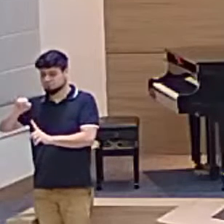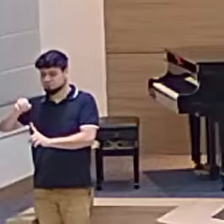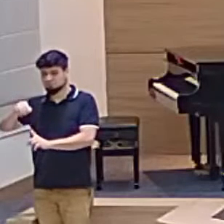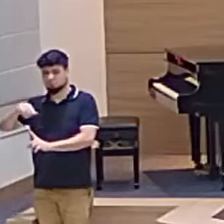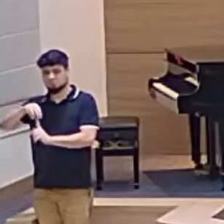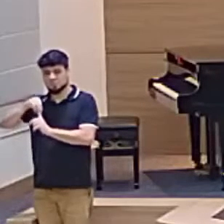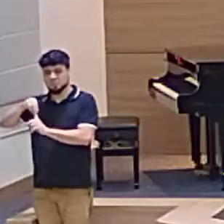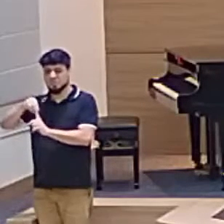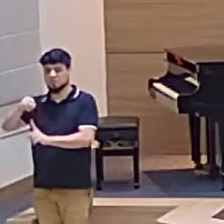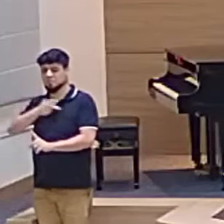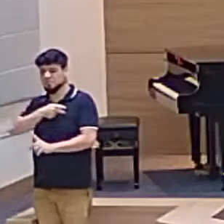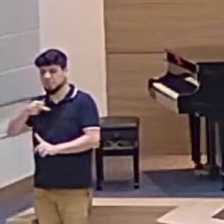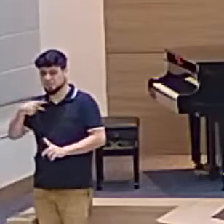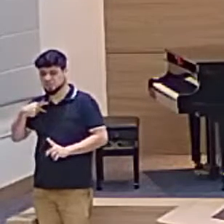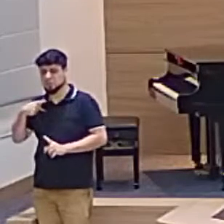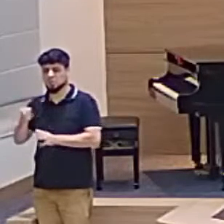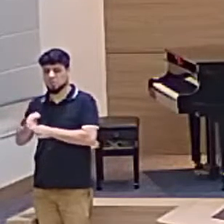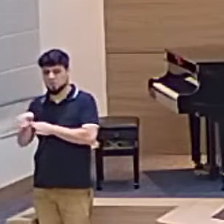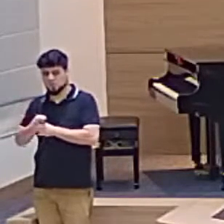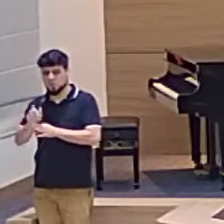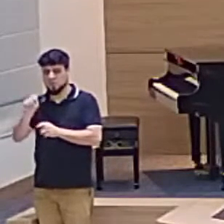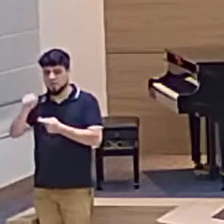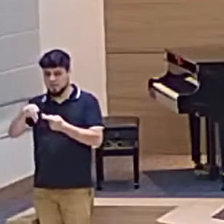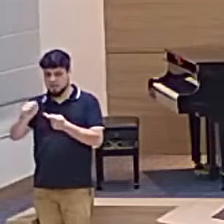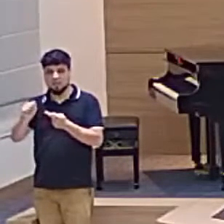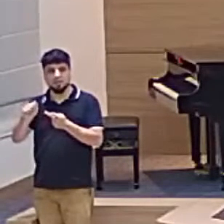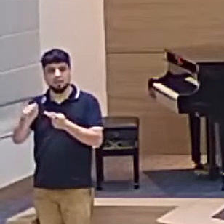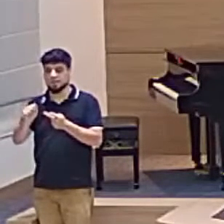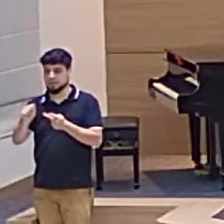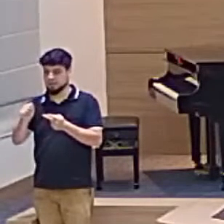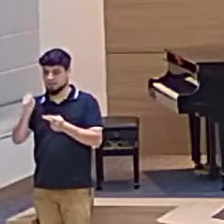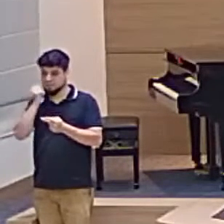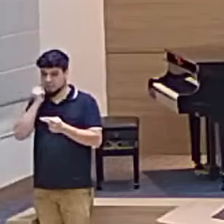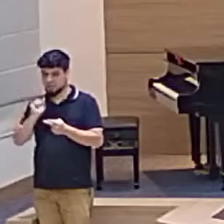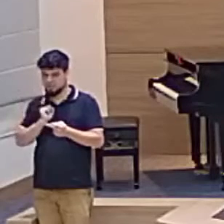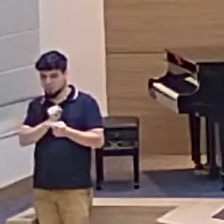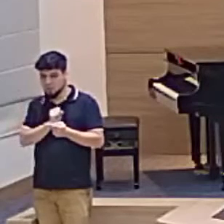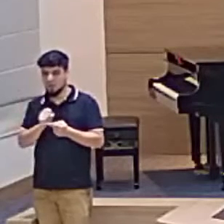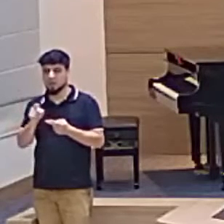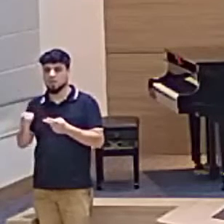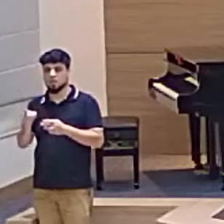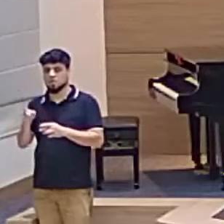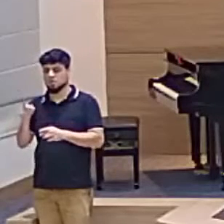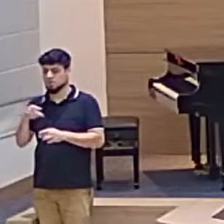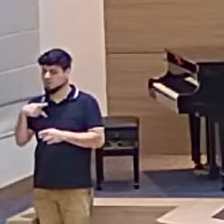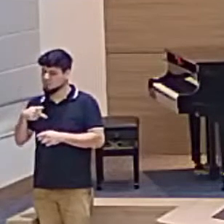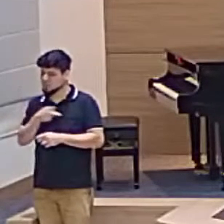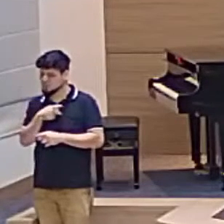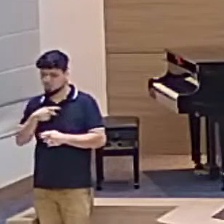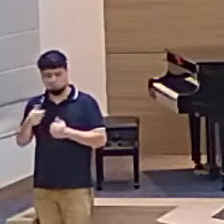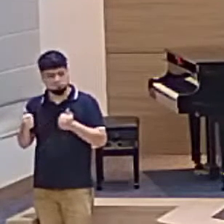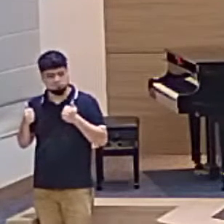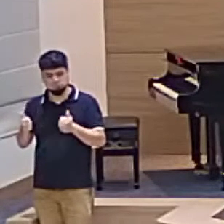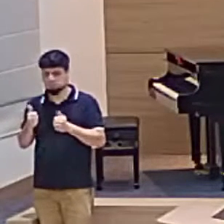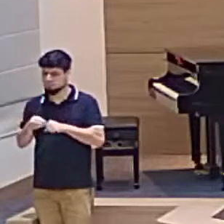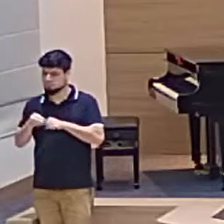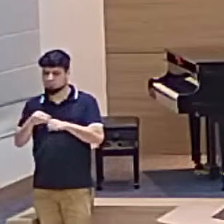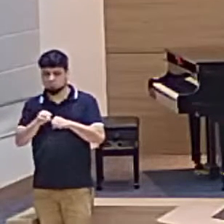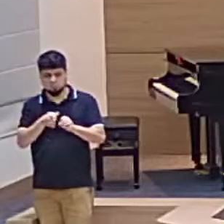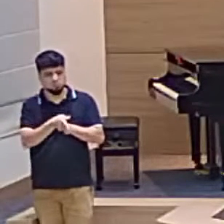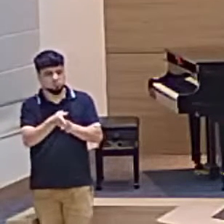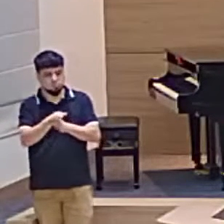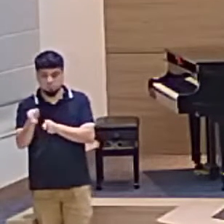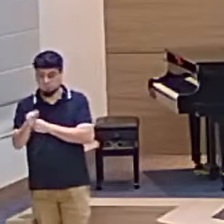pastoreava todo mundo Pastor yoana passou ou Ana que era mãe de Samuel muita gente dentro da igreja